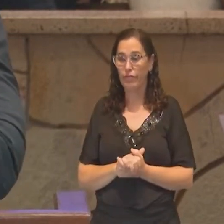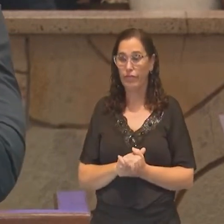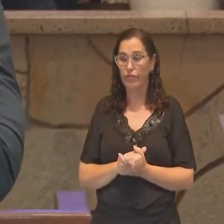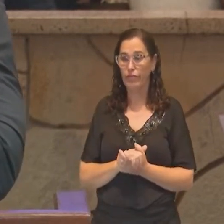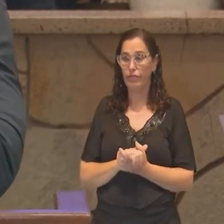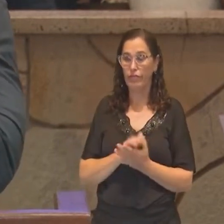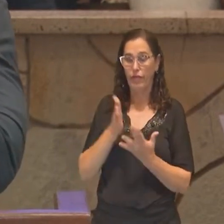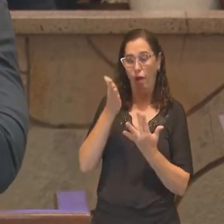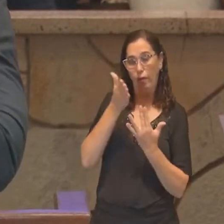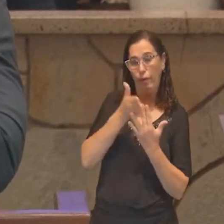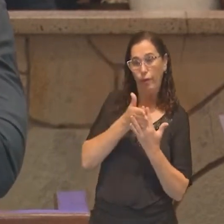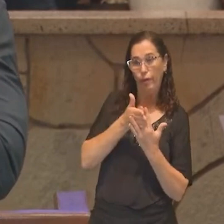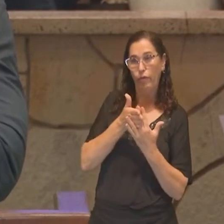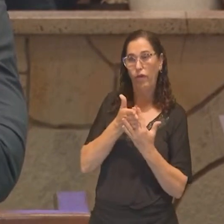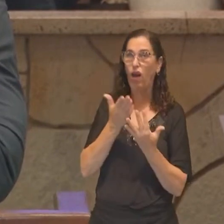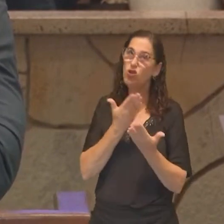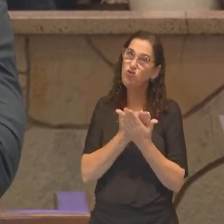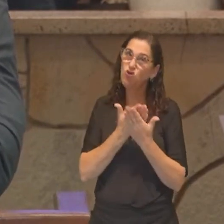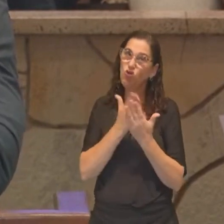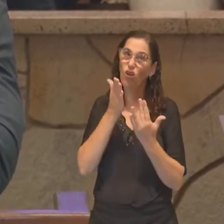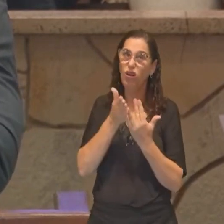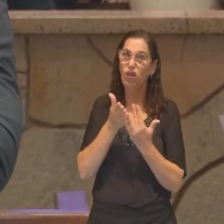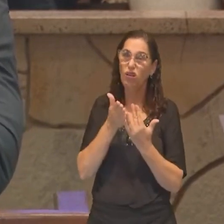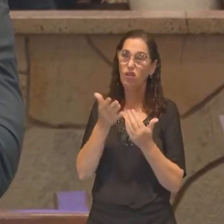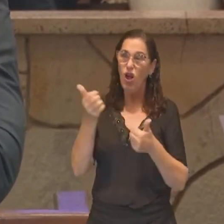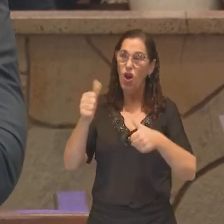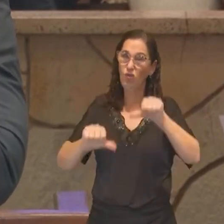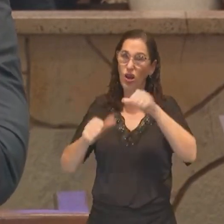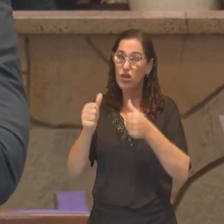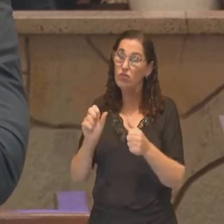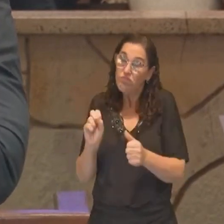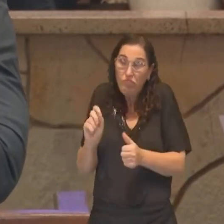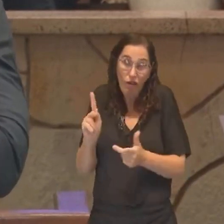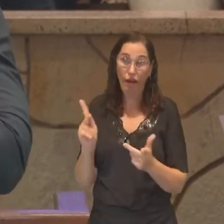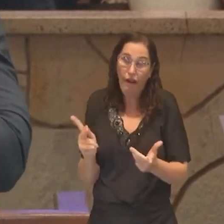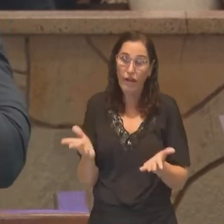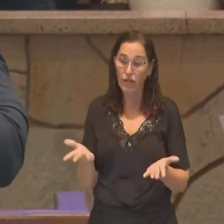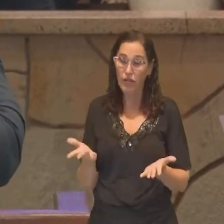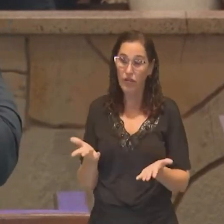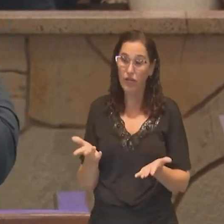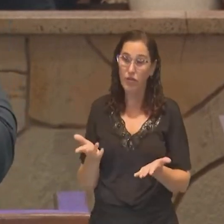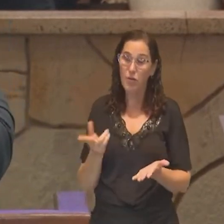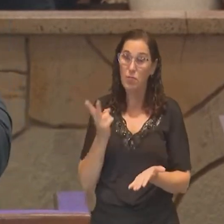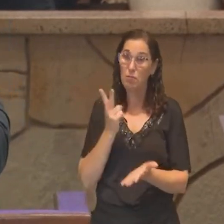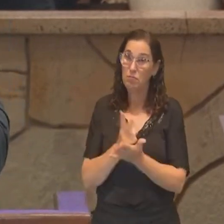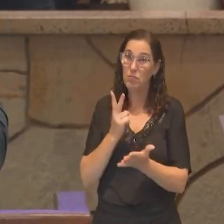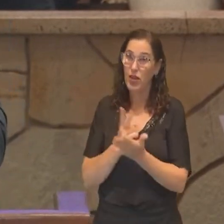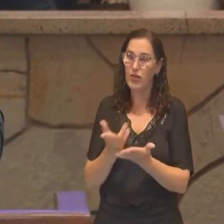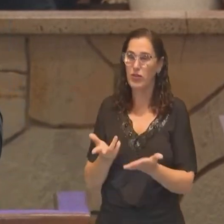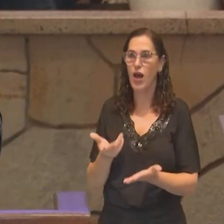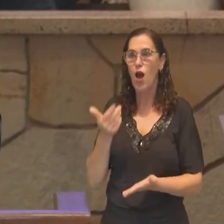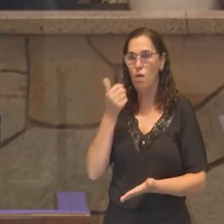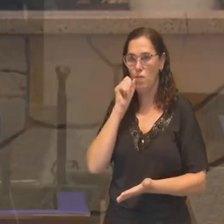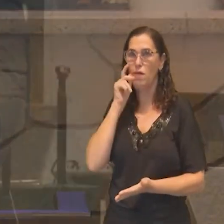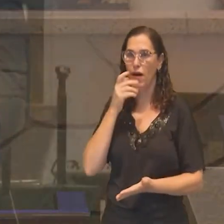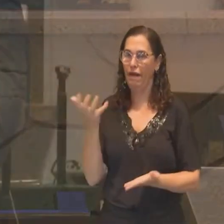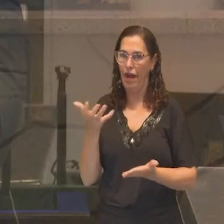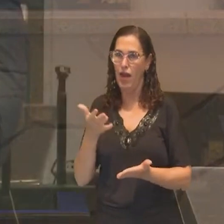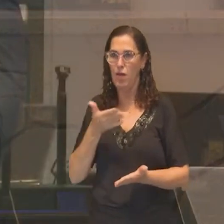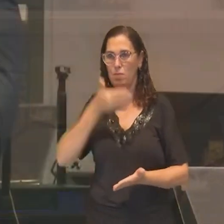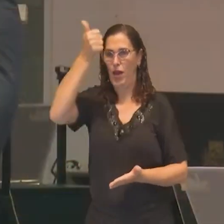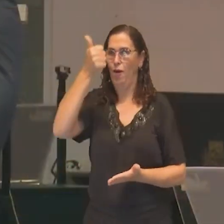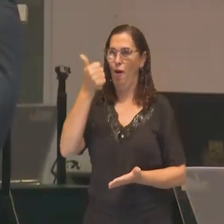Está na média nos estudos, uma avaliação, ok. Apesar de que os pais esperam sempre uma nota maior, não é